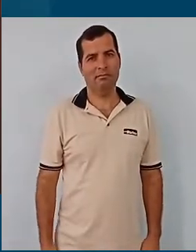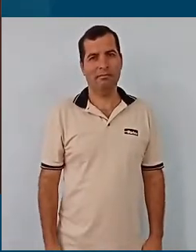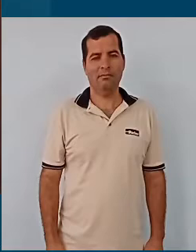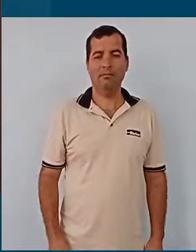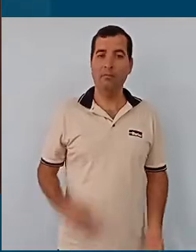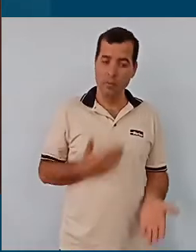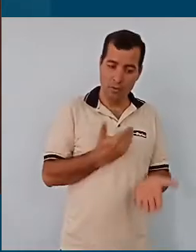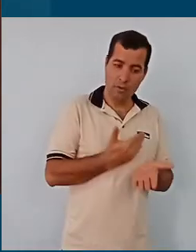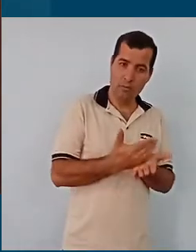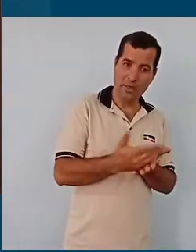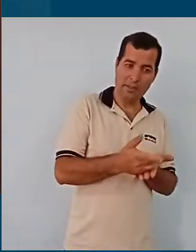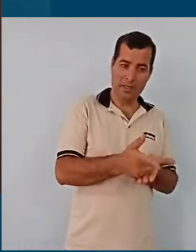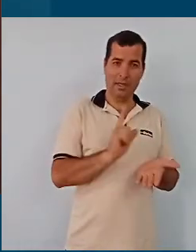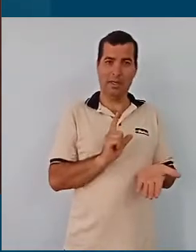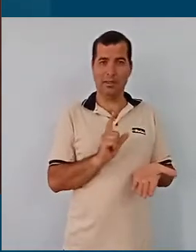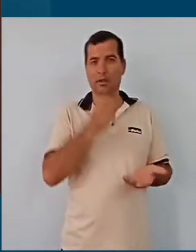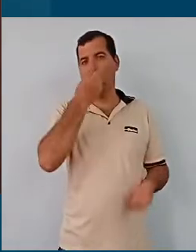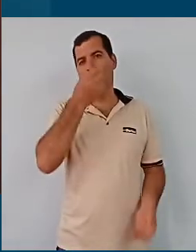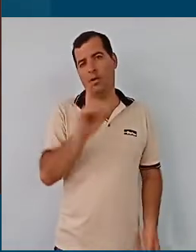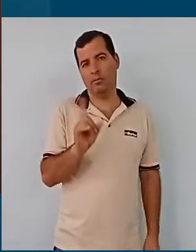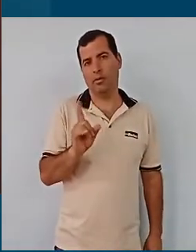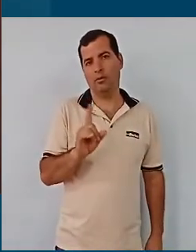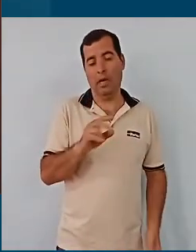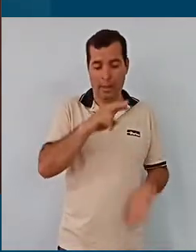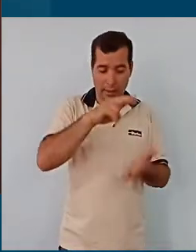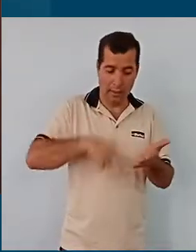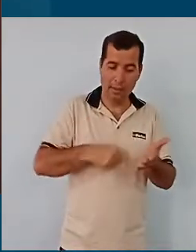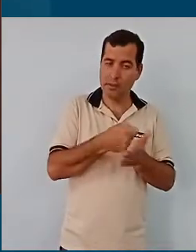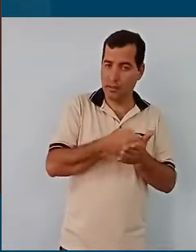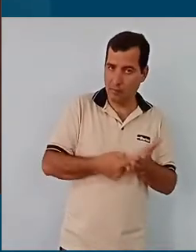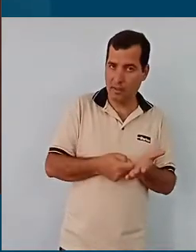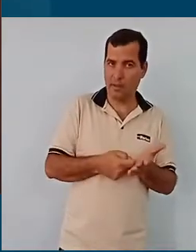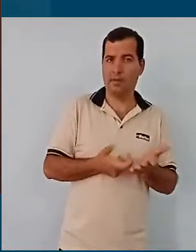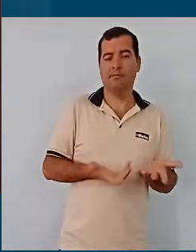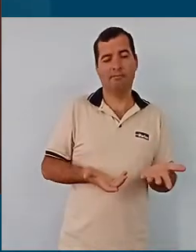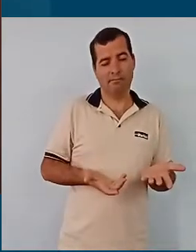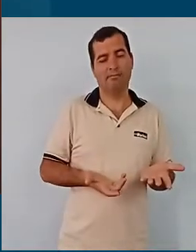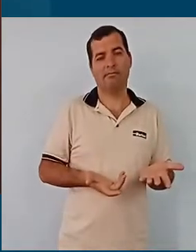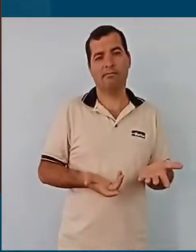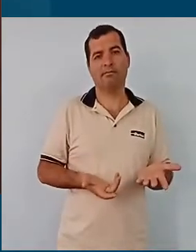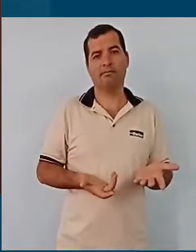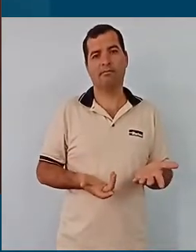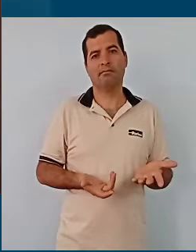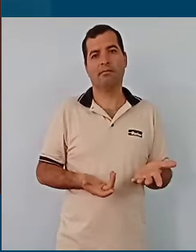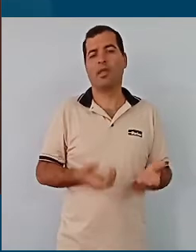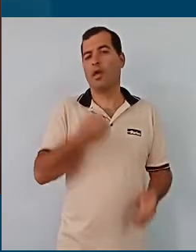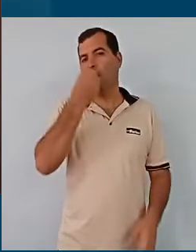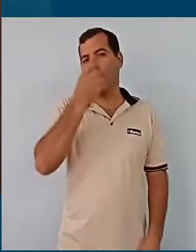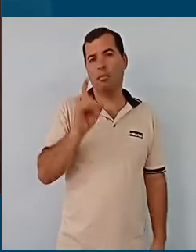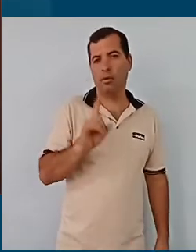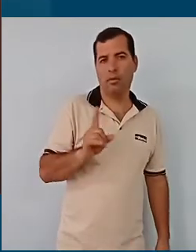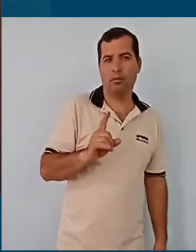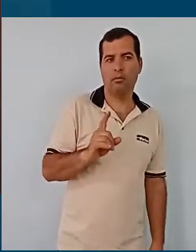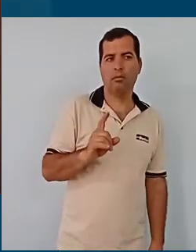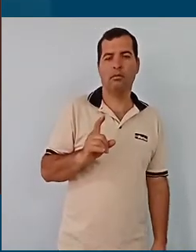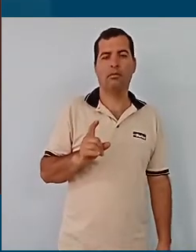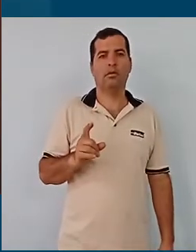início precoce da leitura, e eu diria da escrita, não gera uma